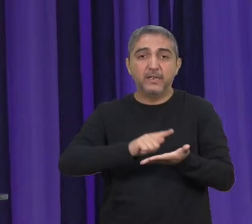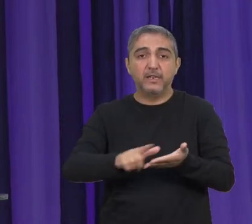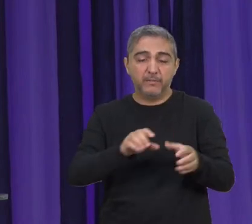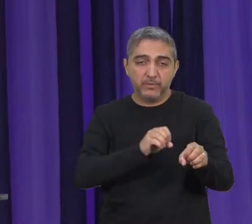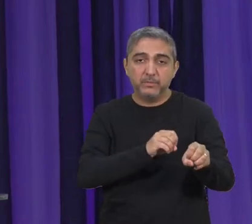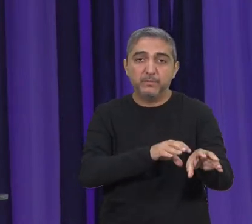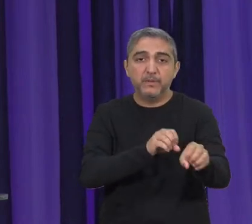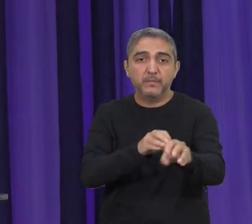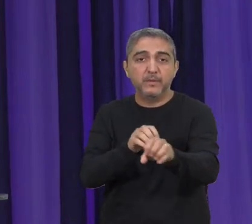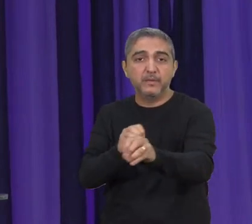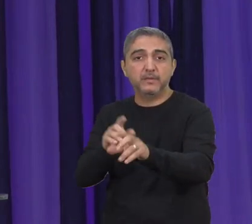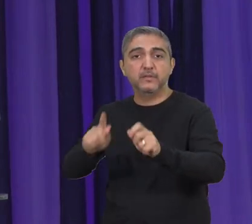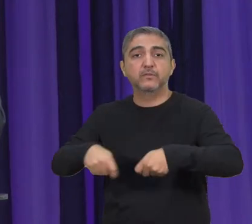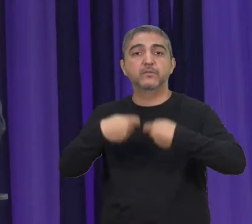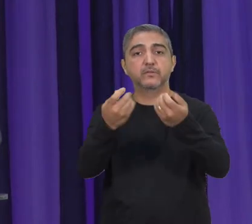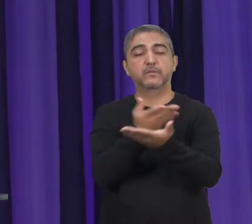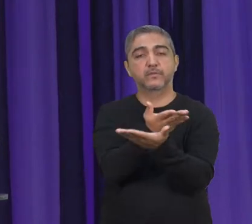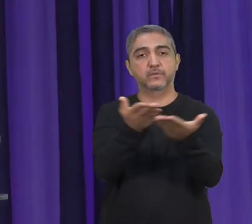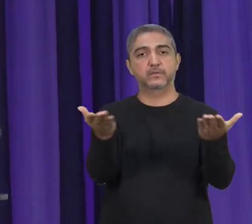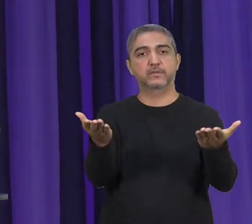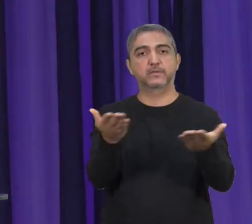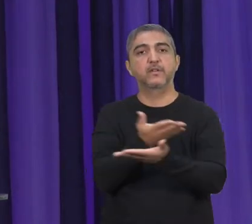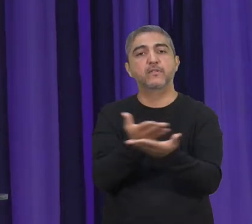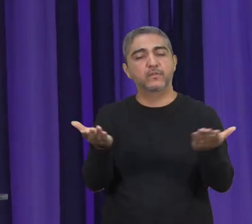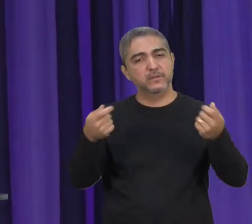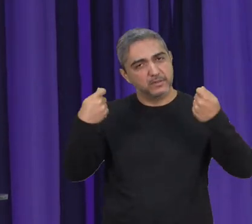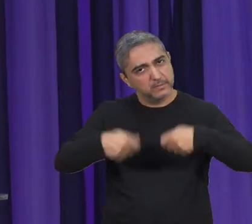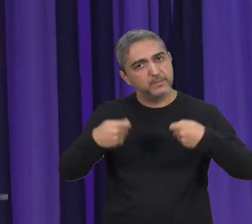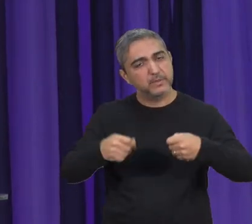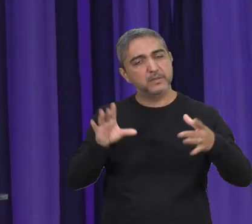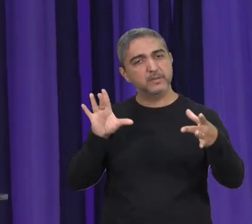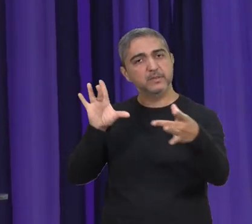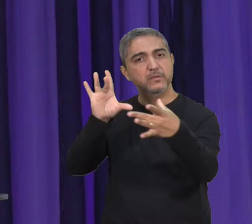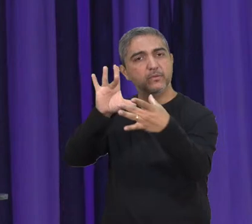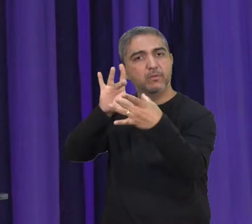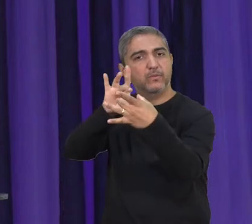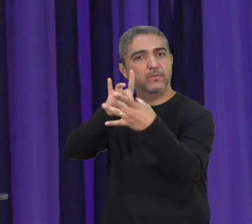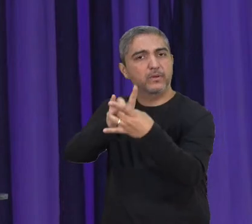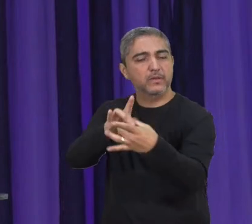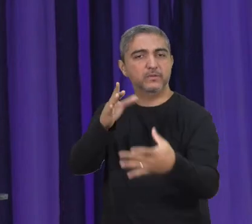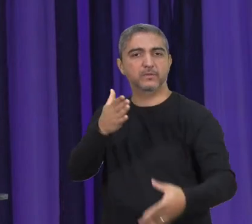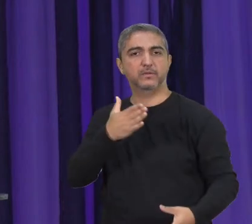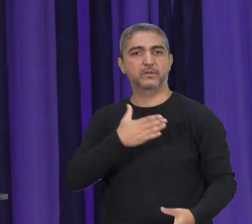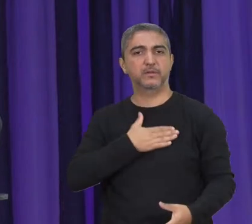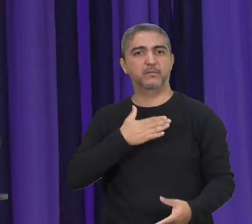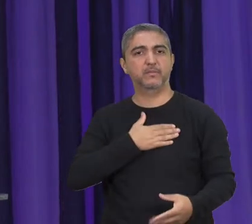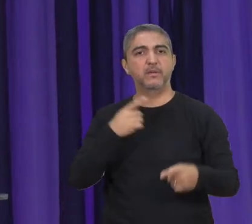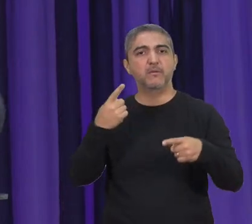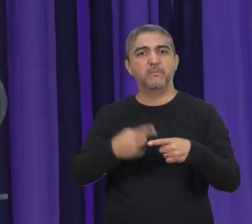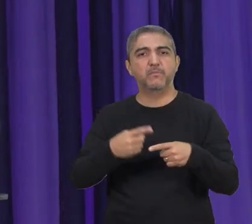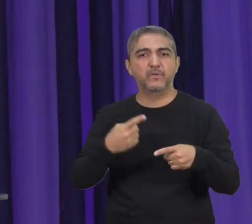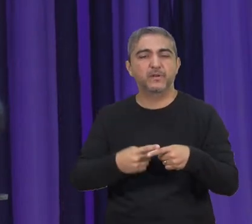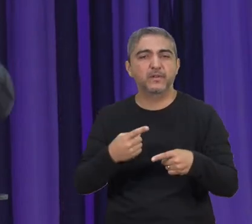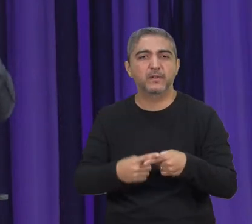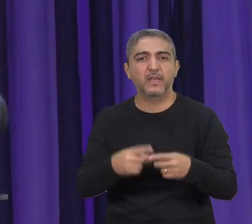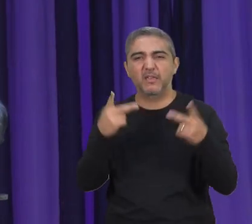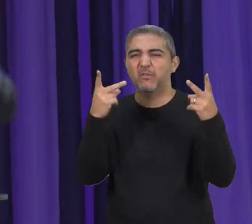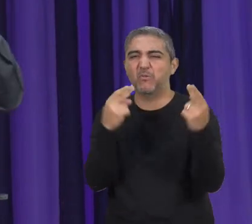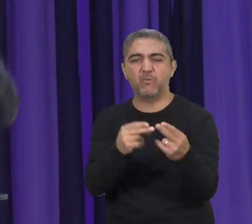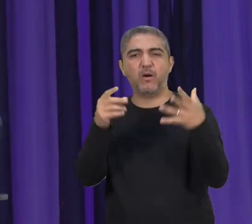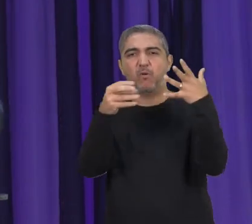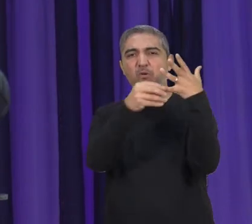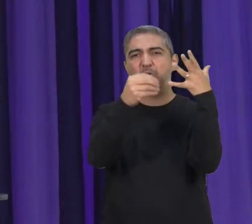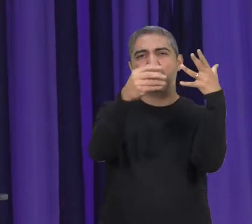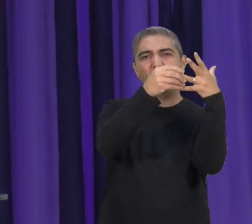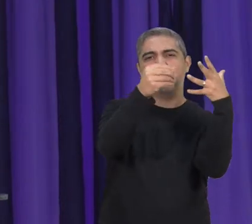Então, permaneçam em mim e eu permanecerei em vocês. Pois assim como um ramo não pode amar